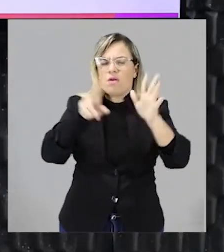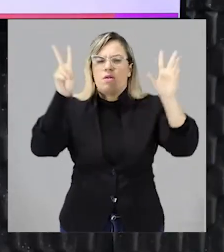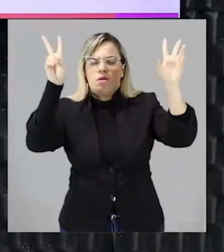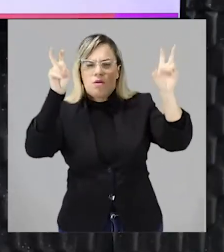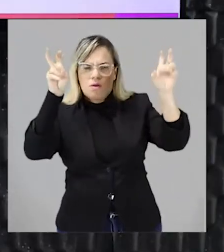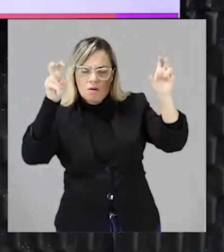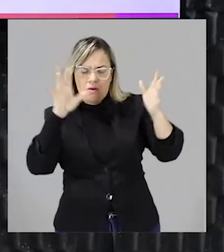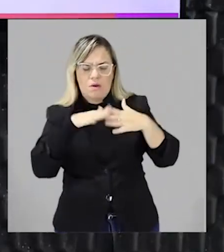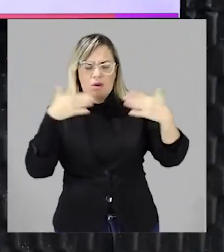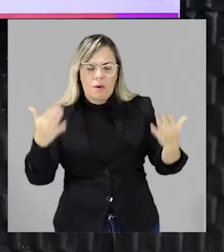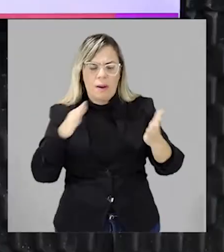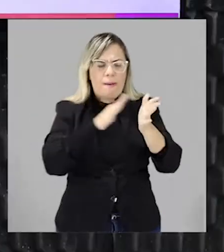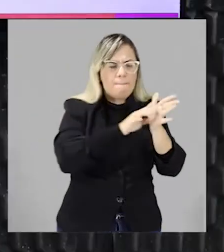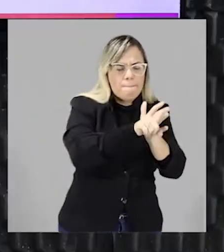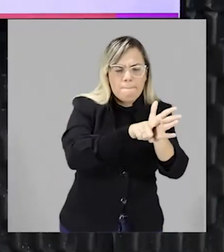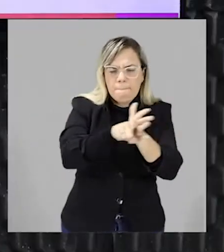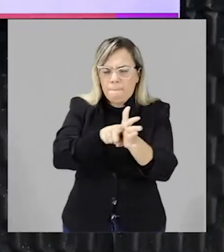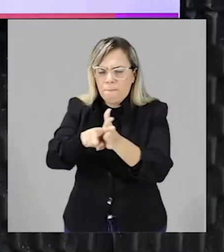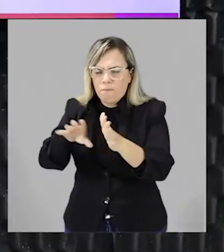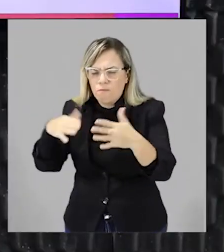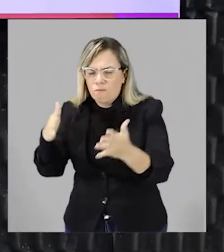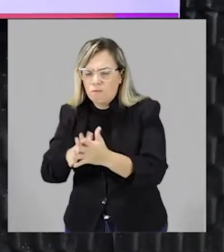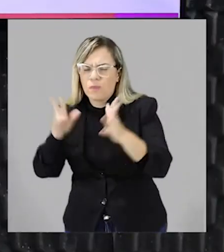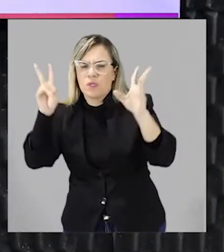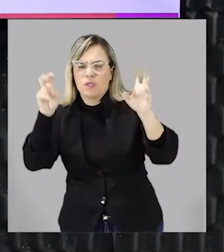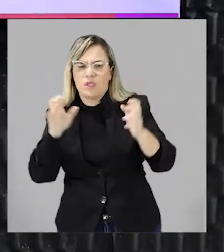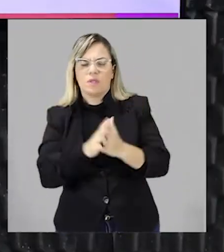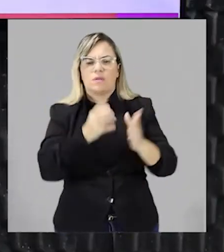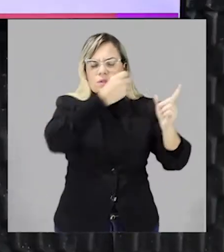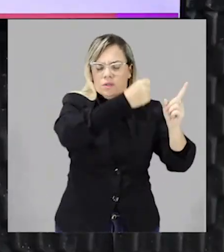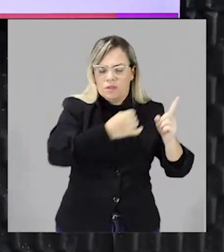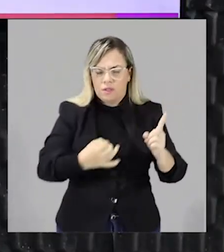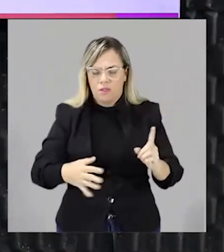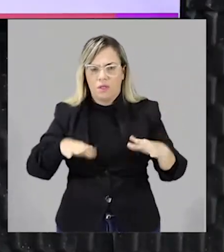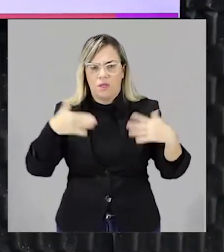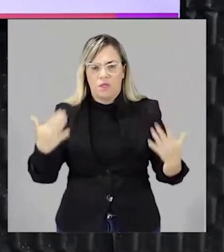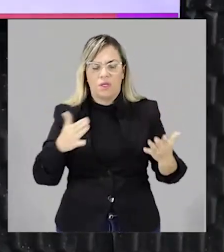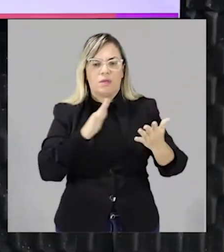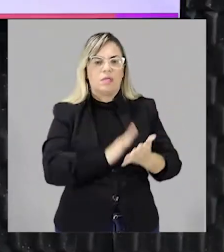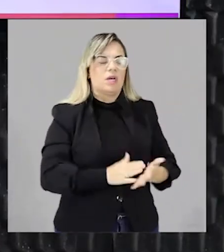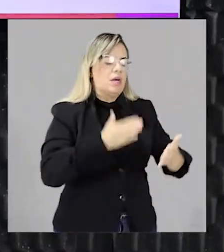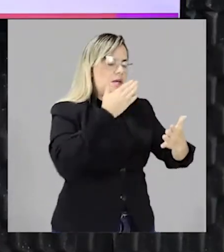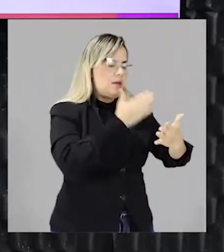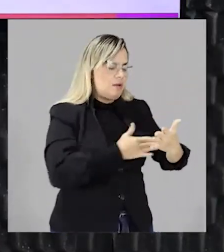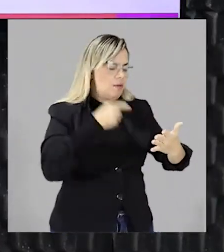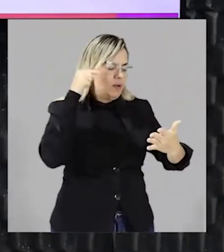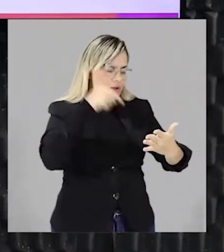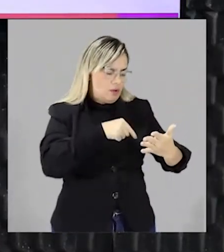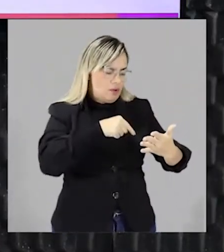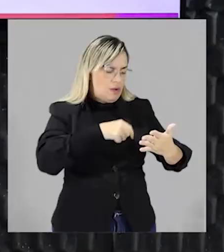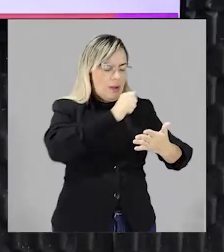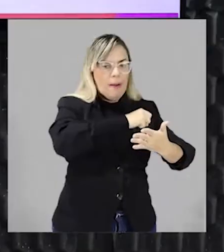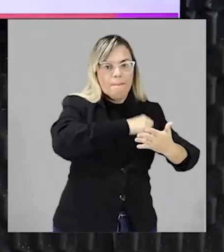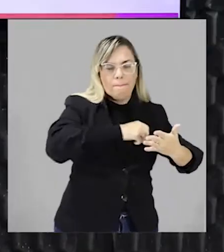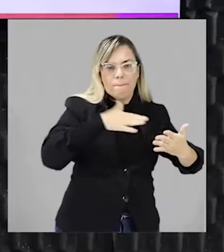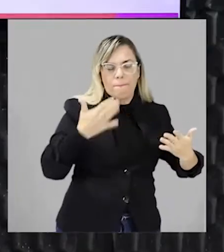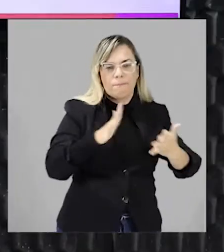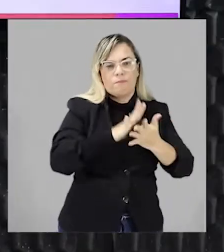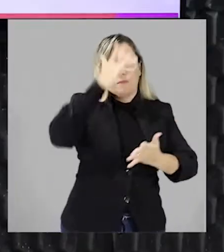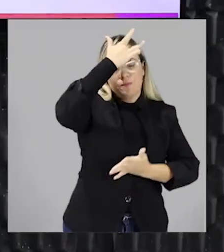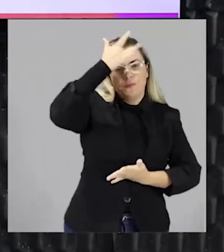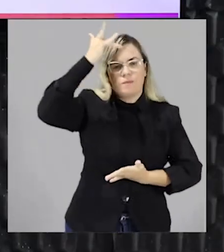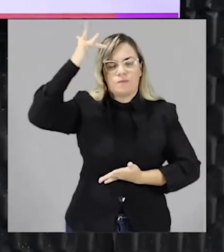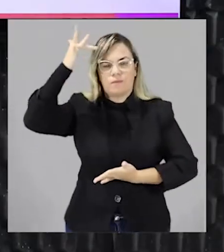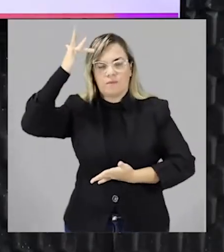tema, dados que tratam sobre esse assunto e aí então você irá delimitar, visto que saúde